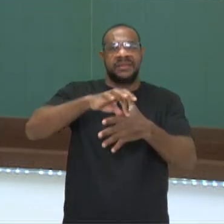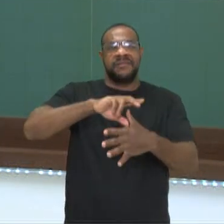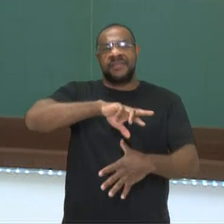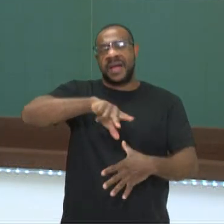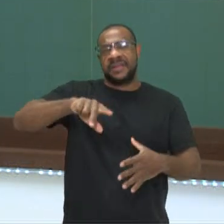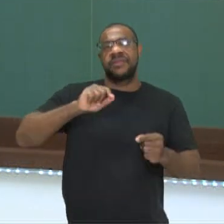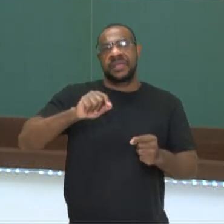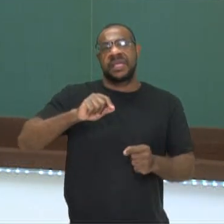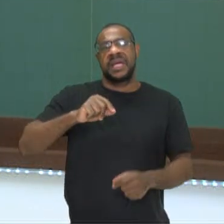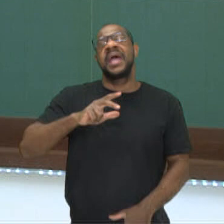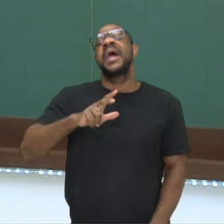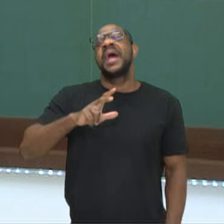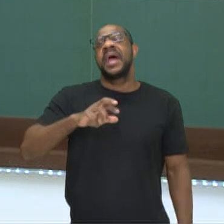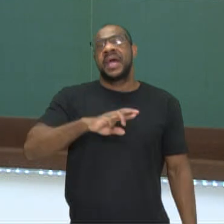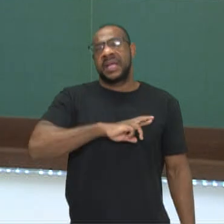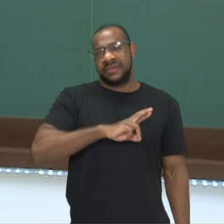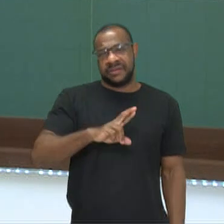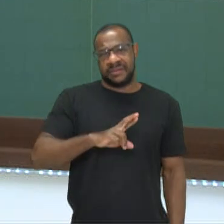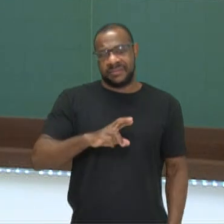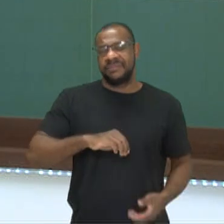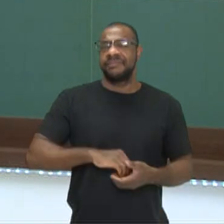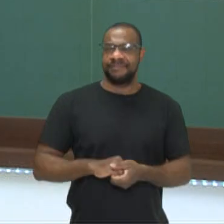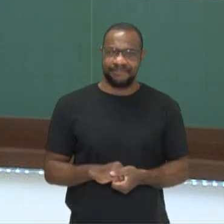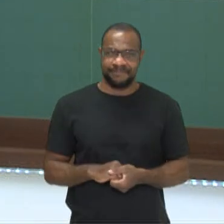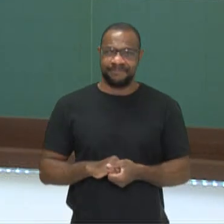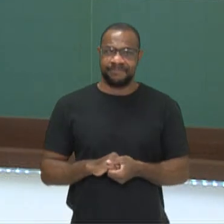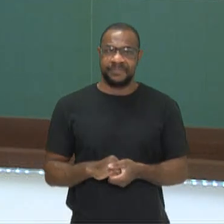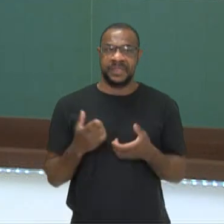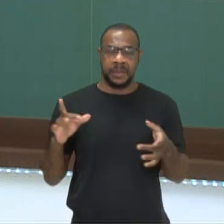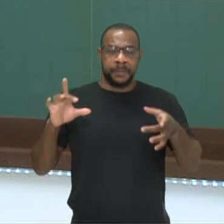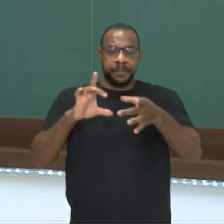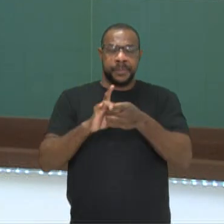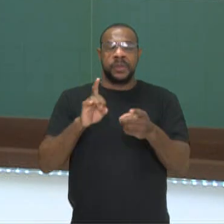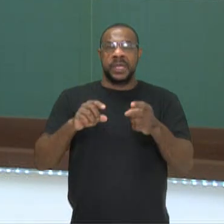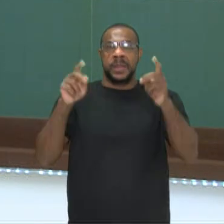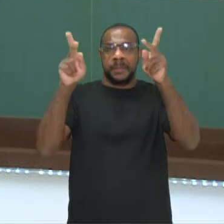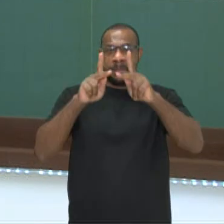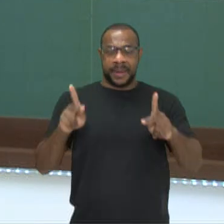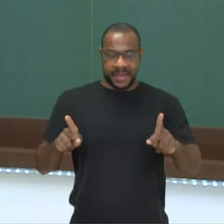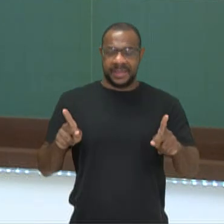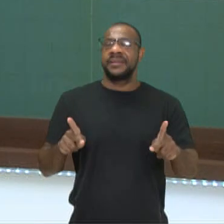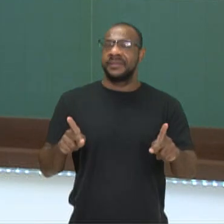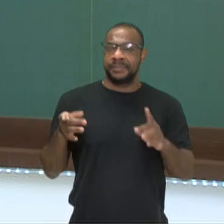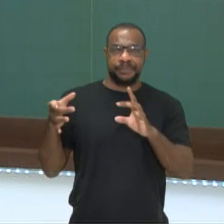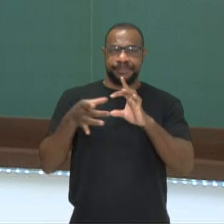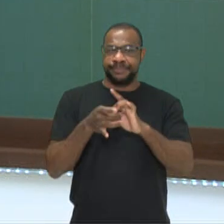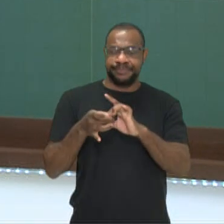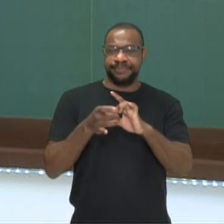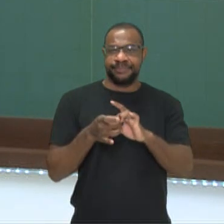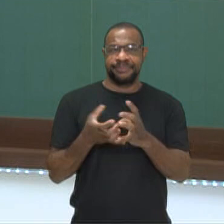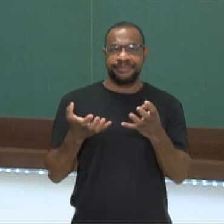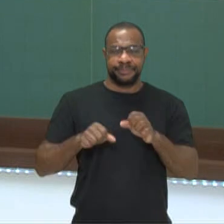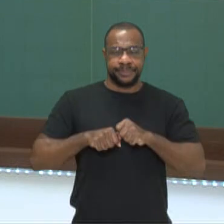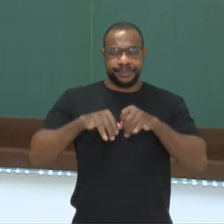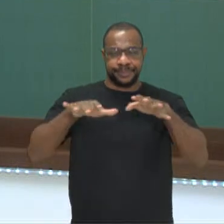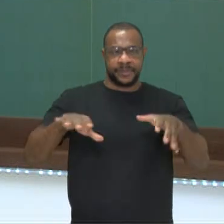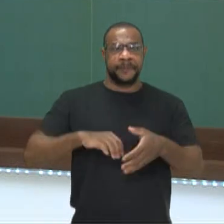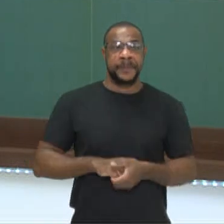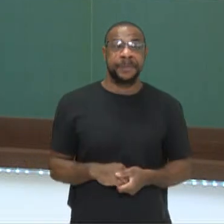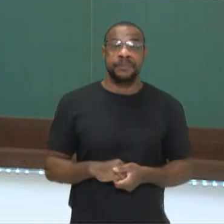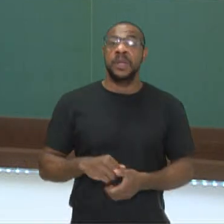religiões em nome da paz mundial. E o Papa Francisco, o Papa atual da Igreja Católica, também é um ser humano